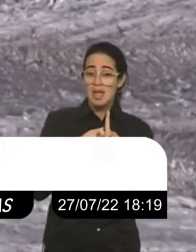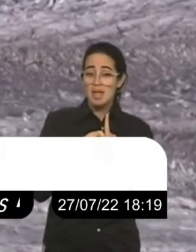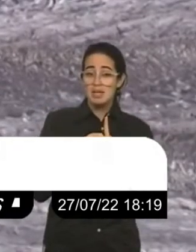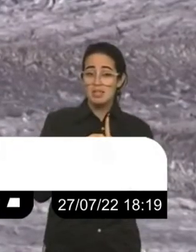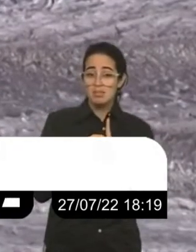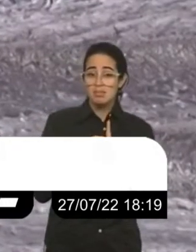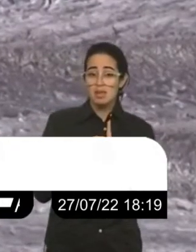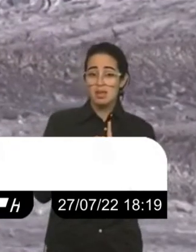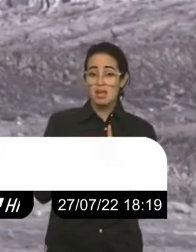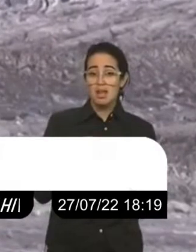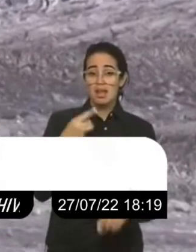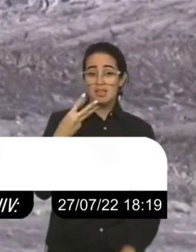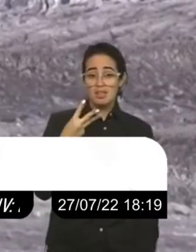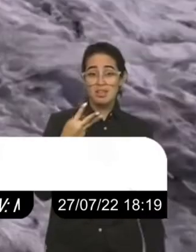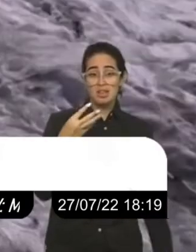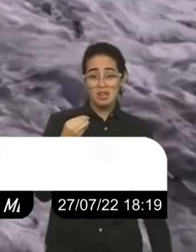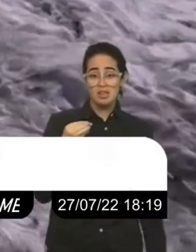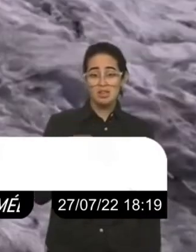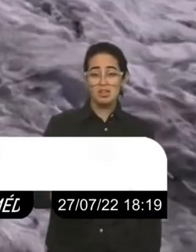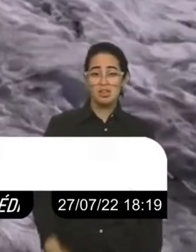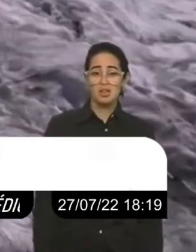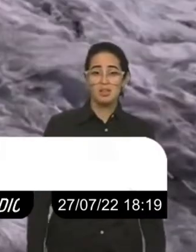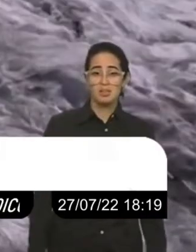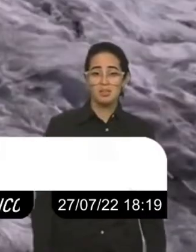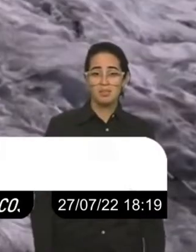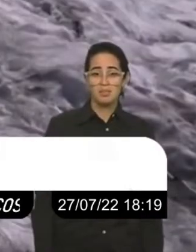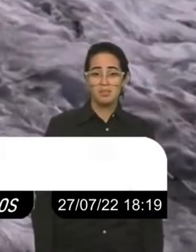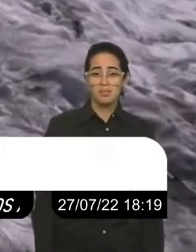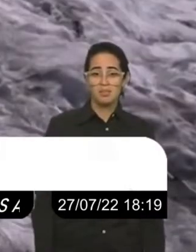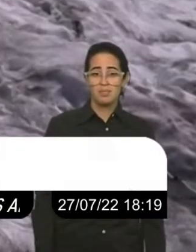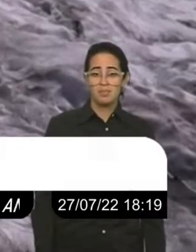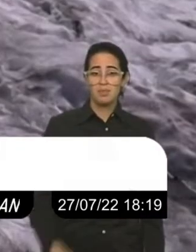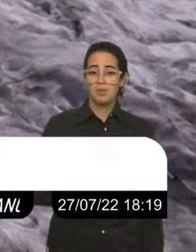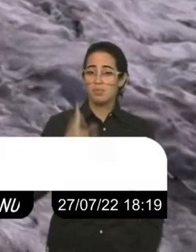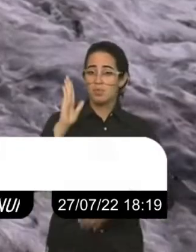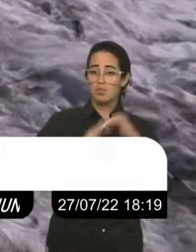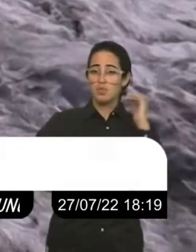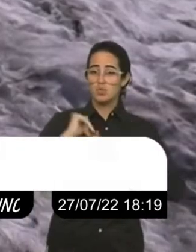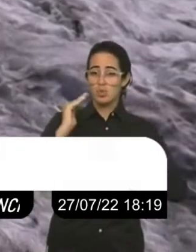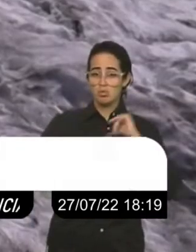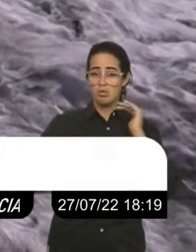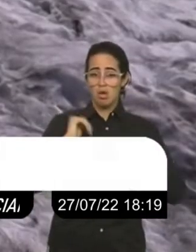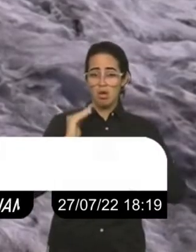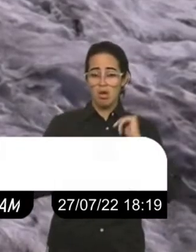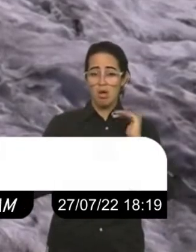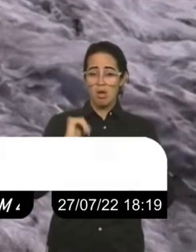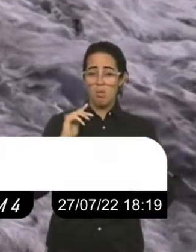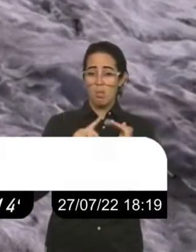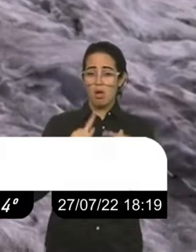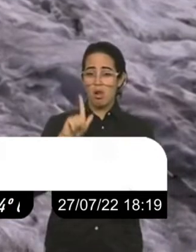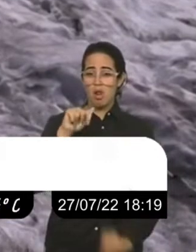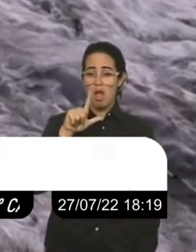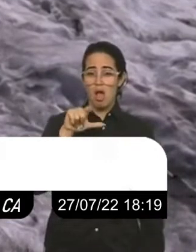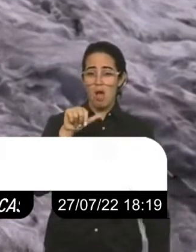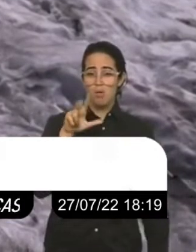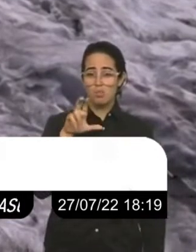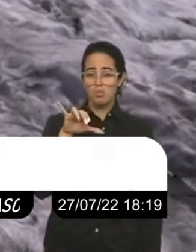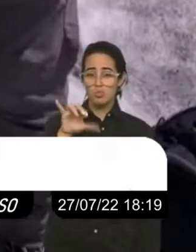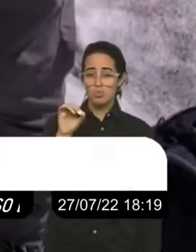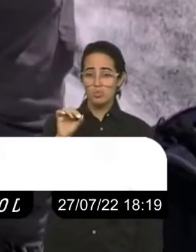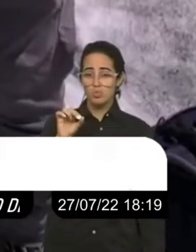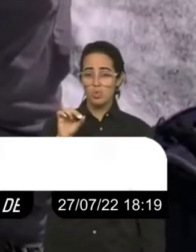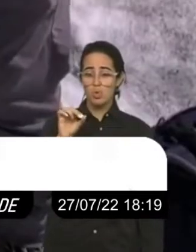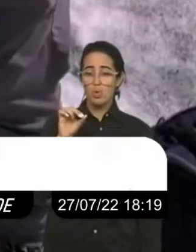temperaturas próximas a 30 graus. O glaciologista Andreas Linsbauer normalmente desce as trilhas da enorme